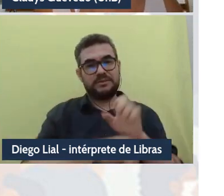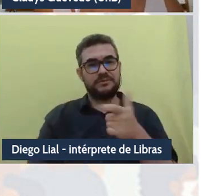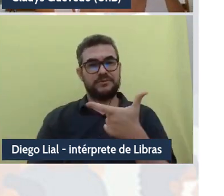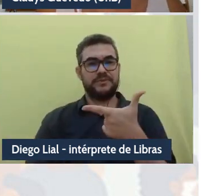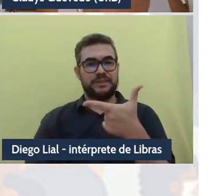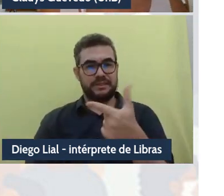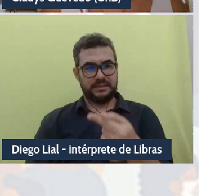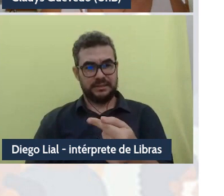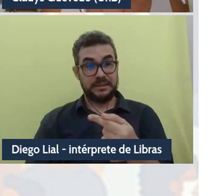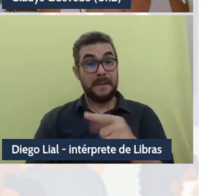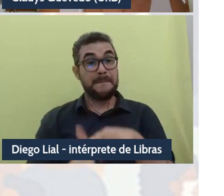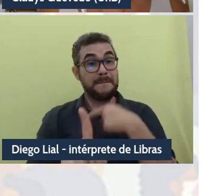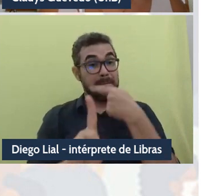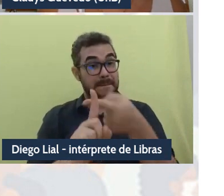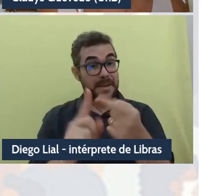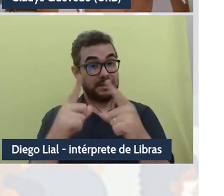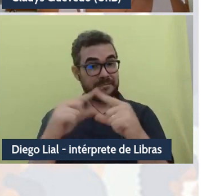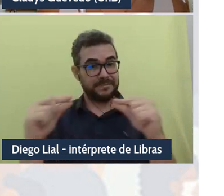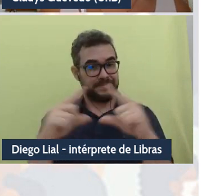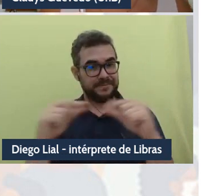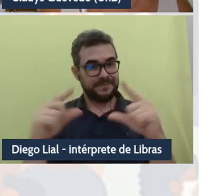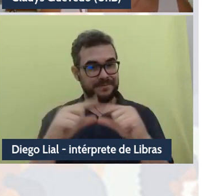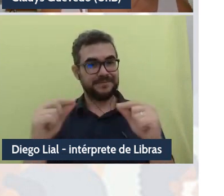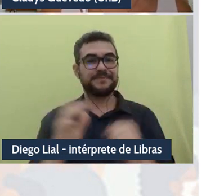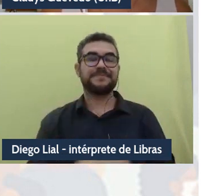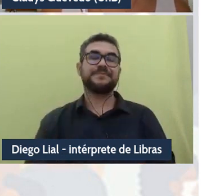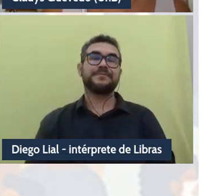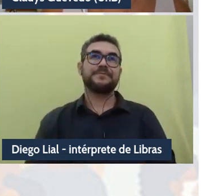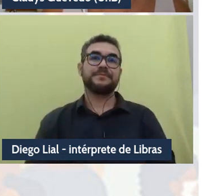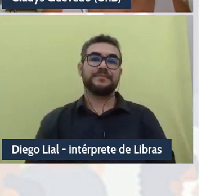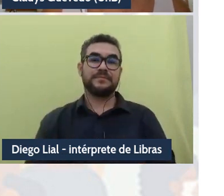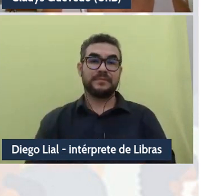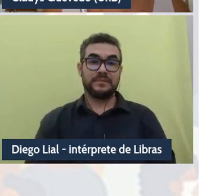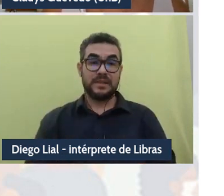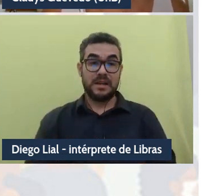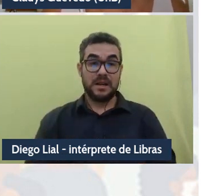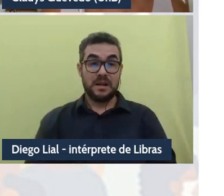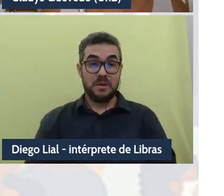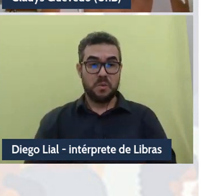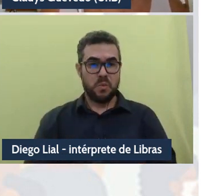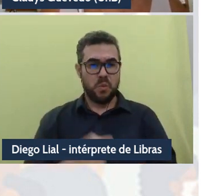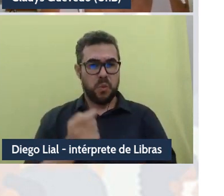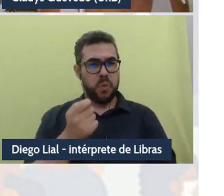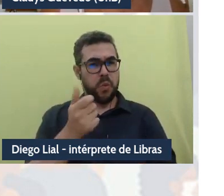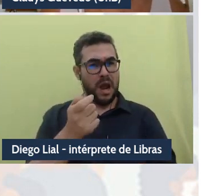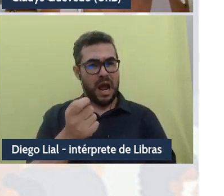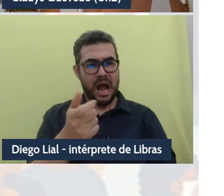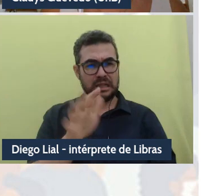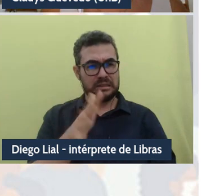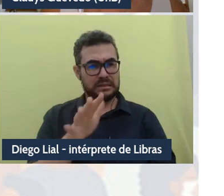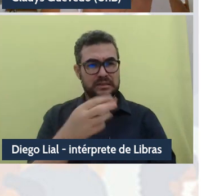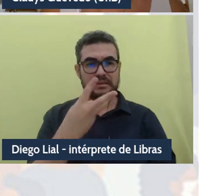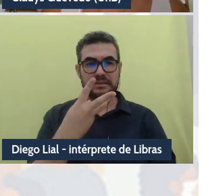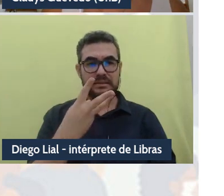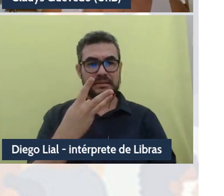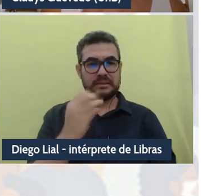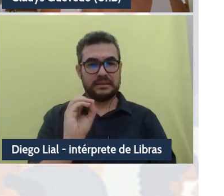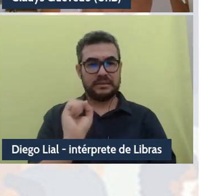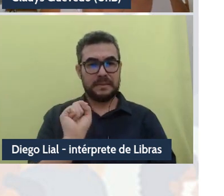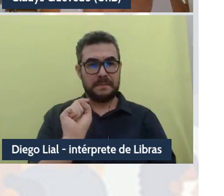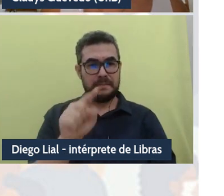escolas de ensino médio públicas e privadas no Brasil. Esses dados são do Censo 2020, né, do Censo